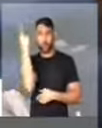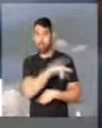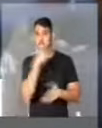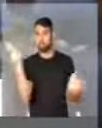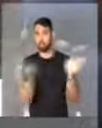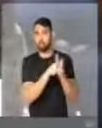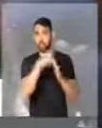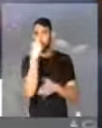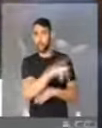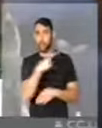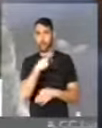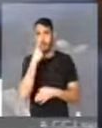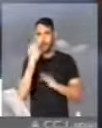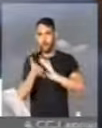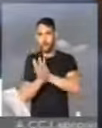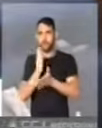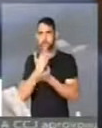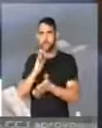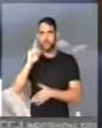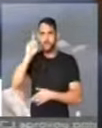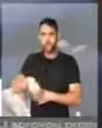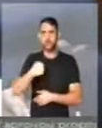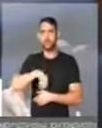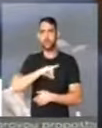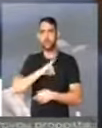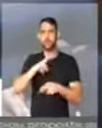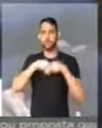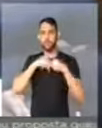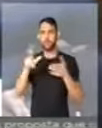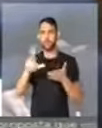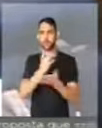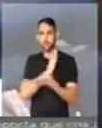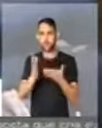mesmo. É racista, sim, e por isso